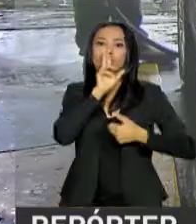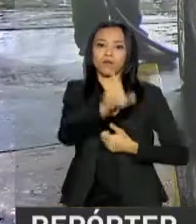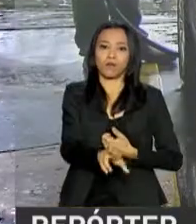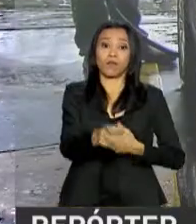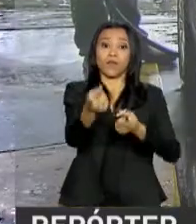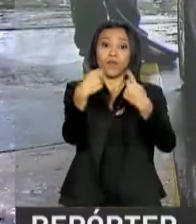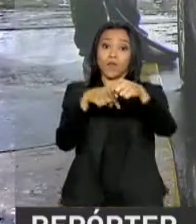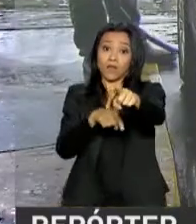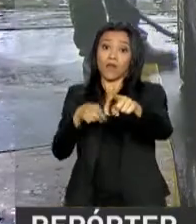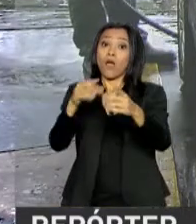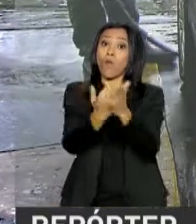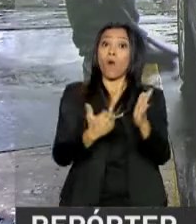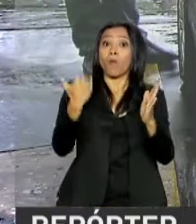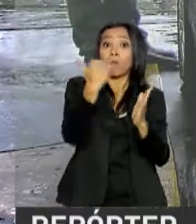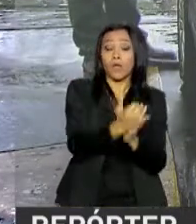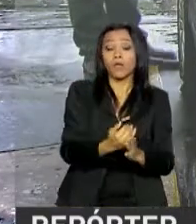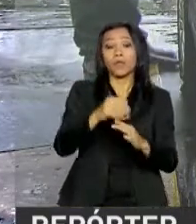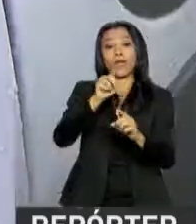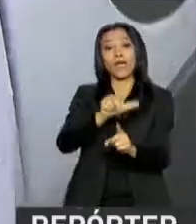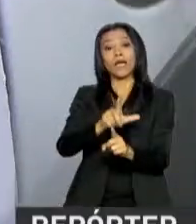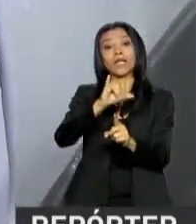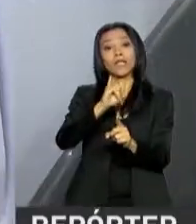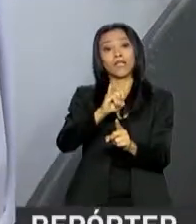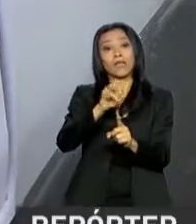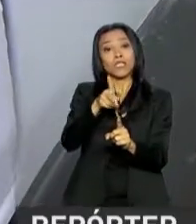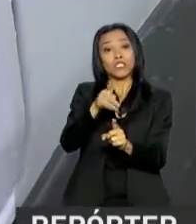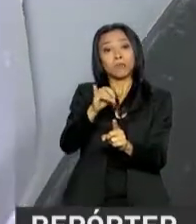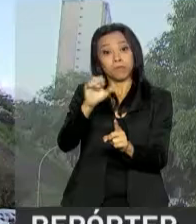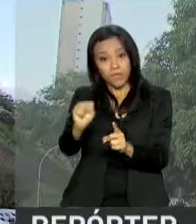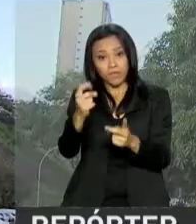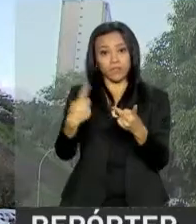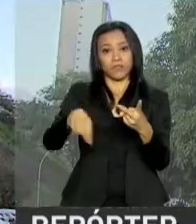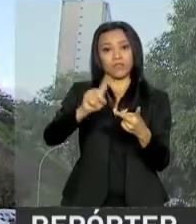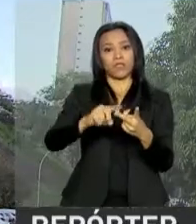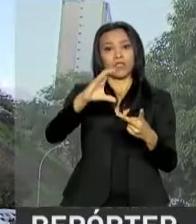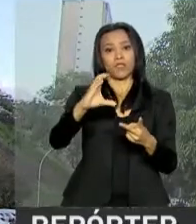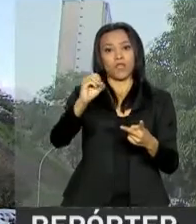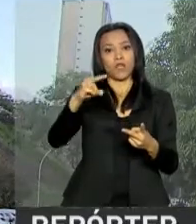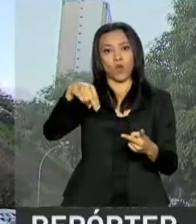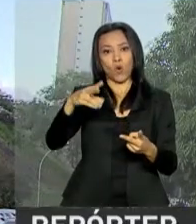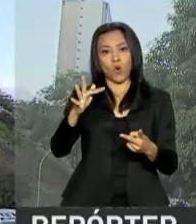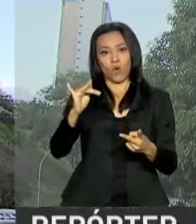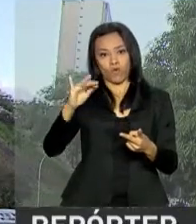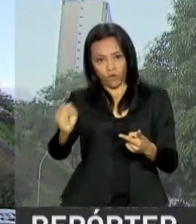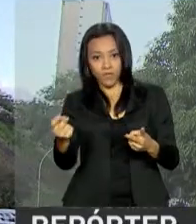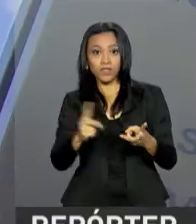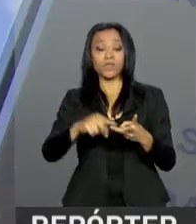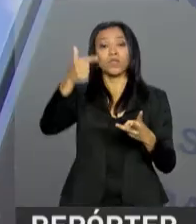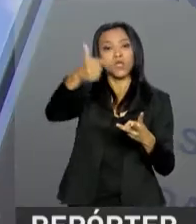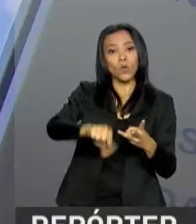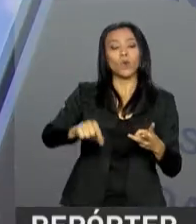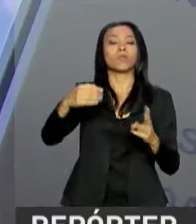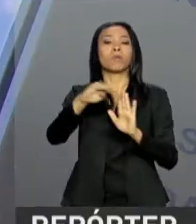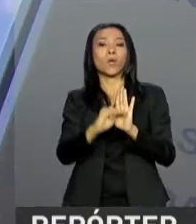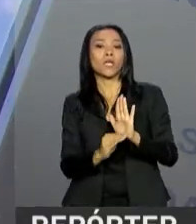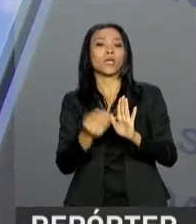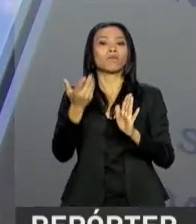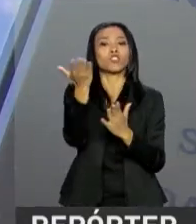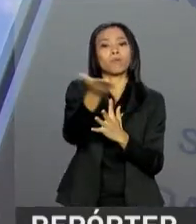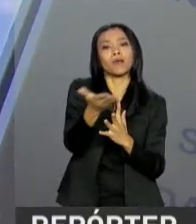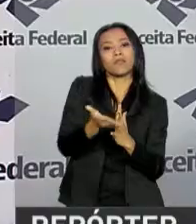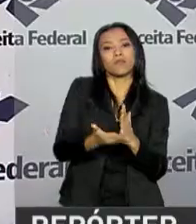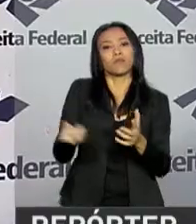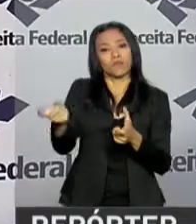devedores, o aumento das alíquotas do PIS/COFINS sobre combustíveis e programas de regularização tributária e parcelamentos da